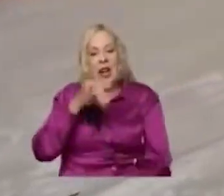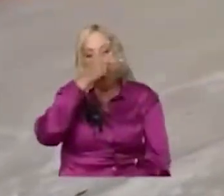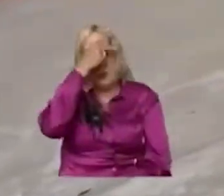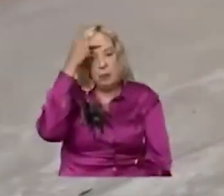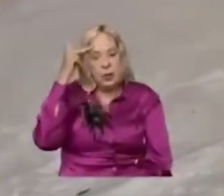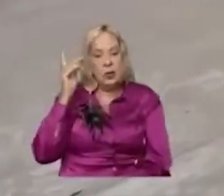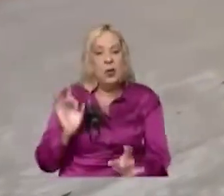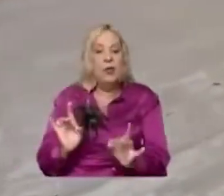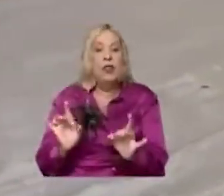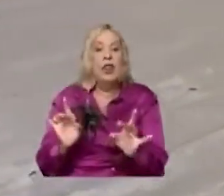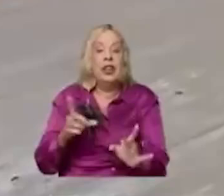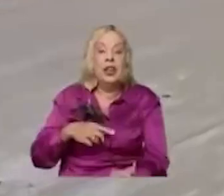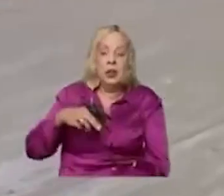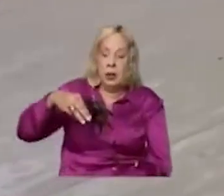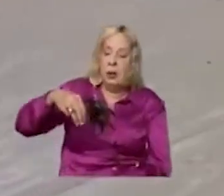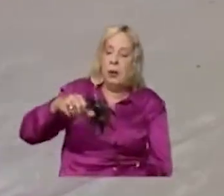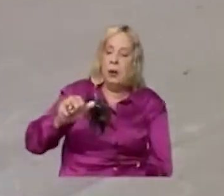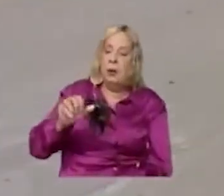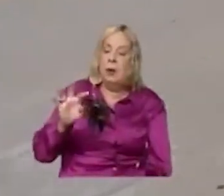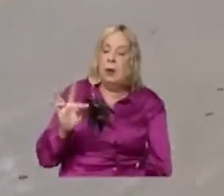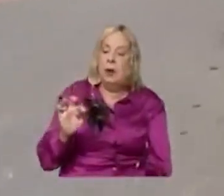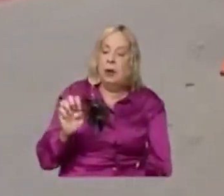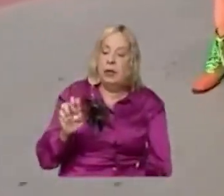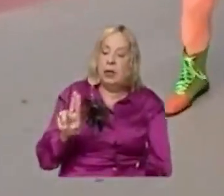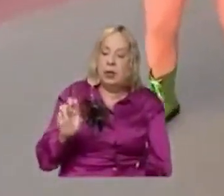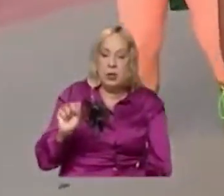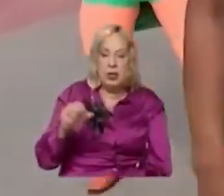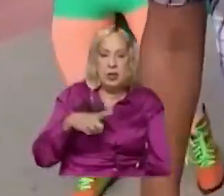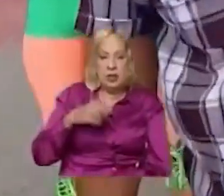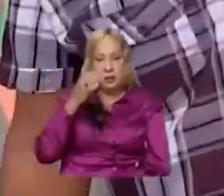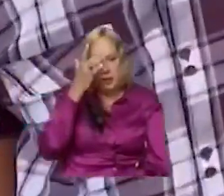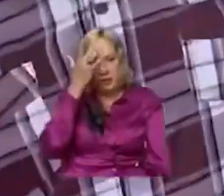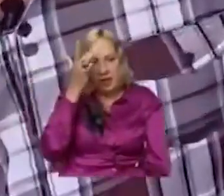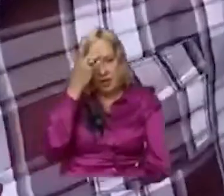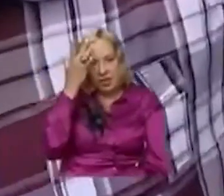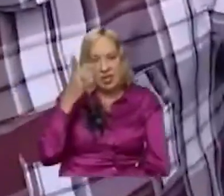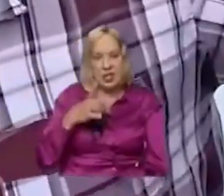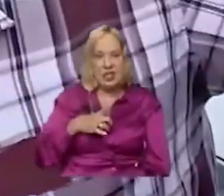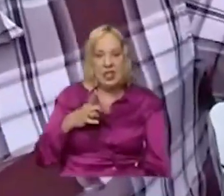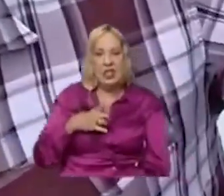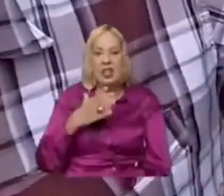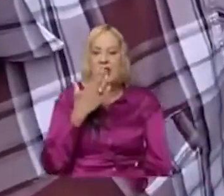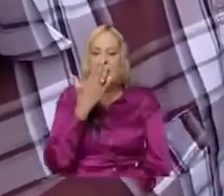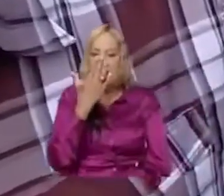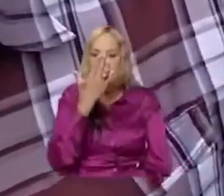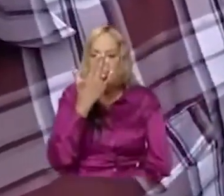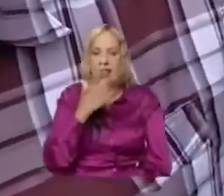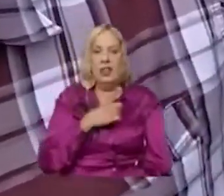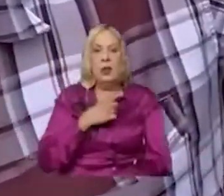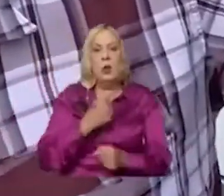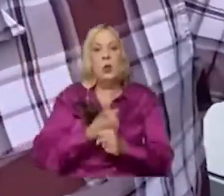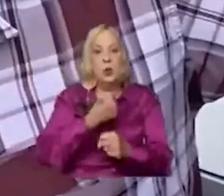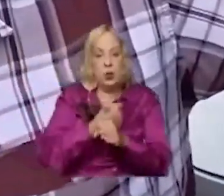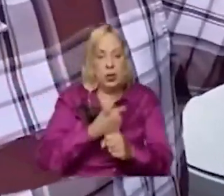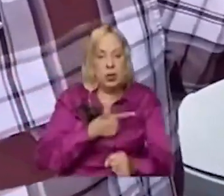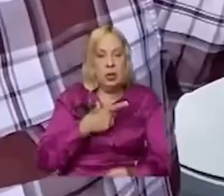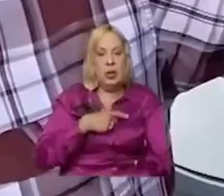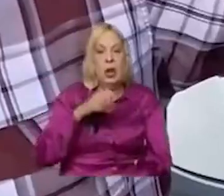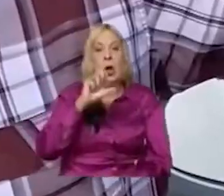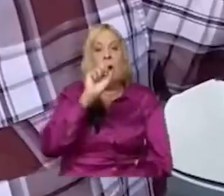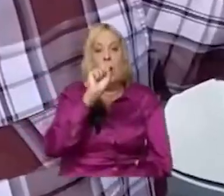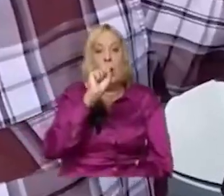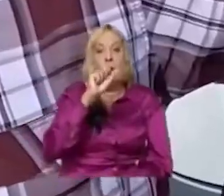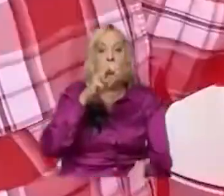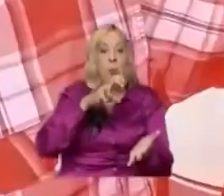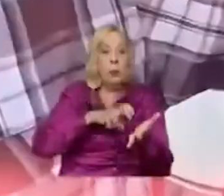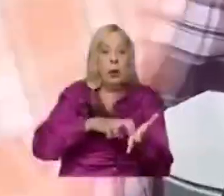pé quente, o Matheus. É fácil comprar o Caju Cap com você, né, Matheus? É fácil. Eu estou em frente à Talino Construções, das 8 da manhã